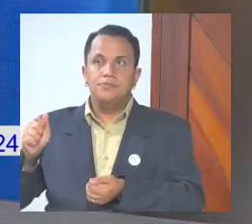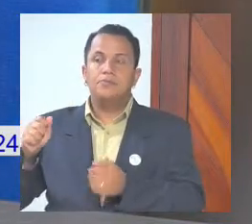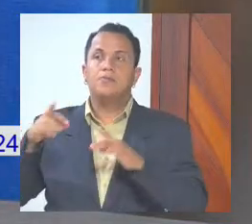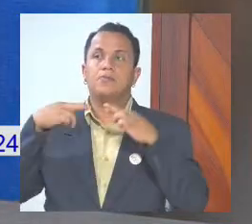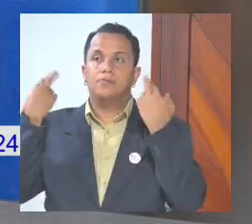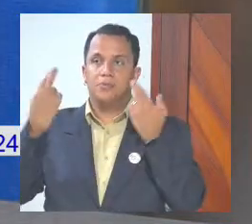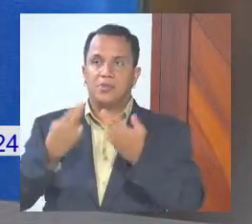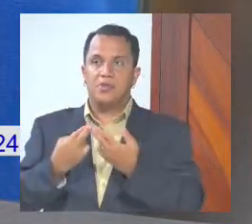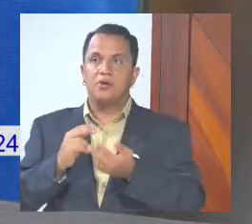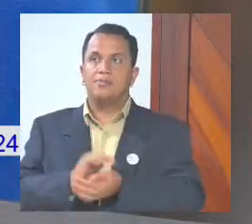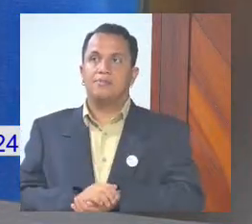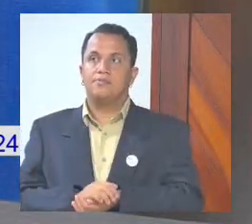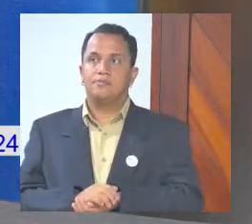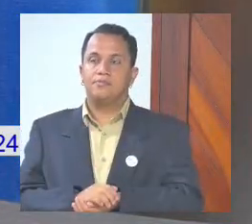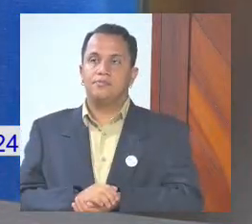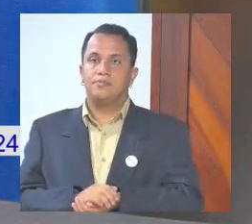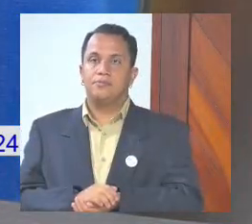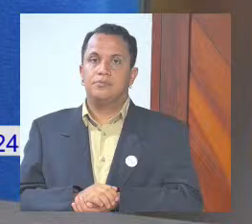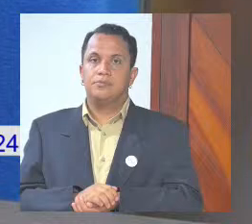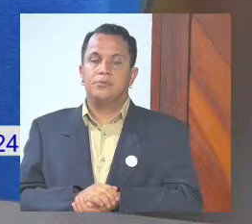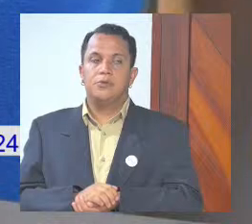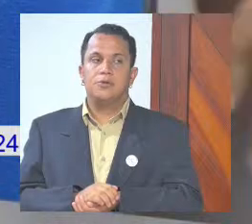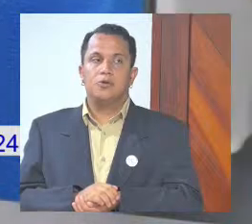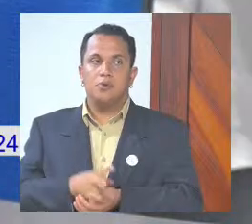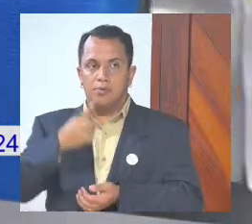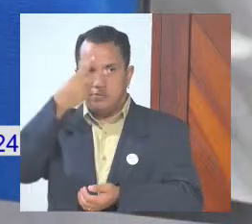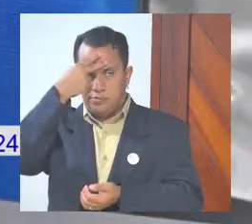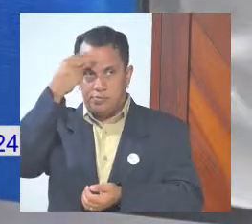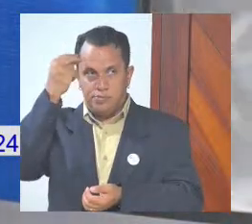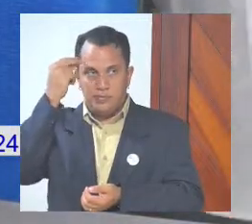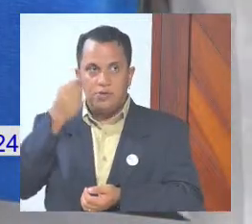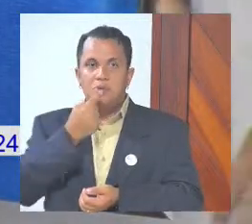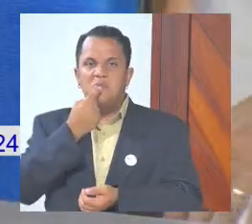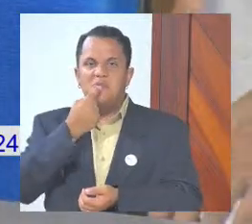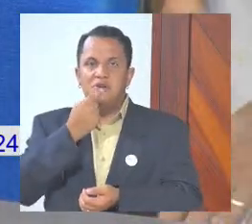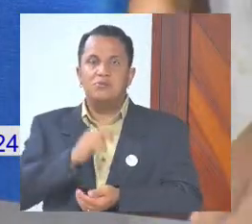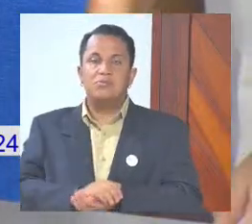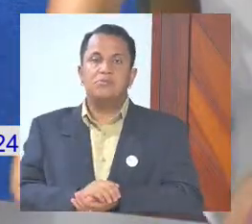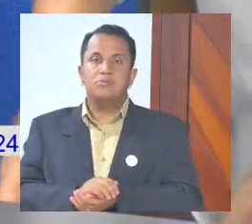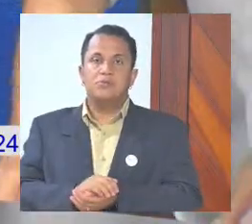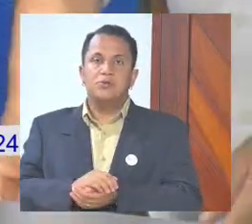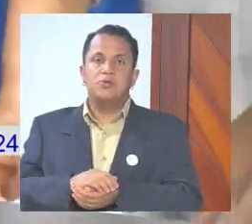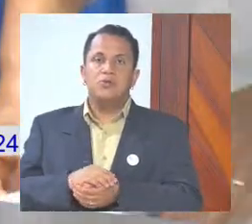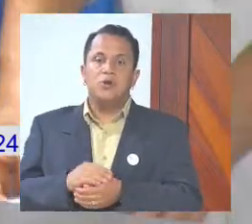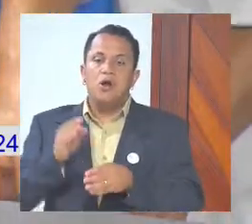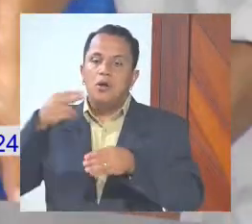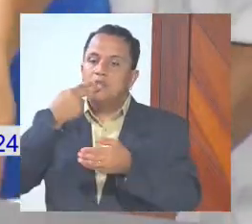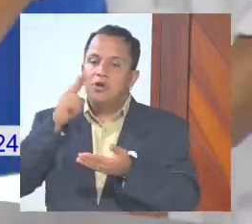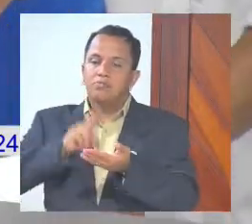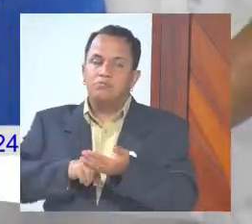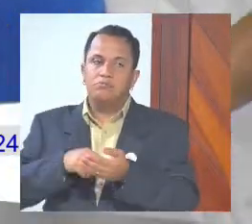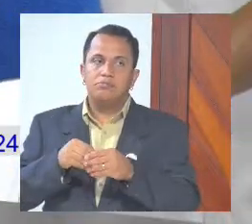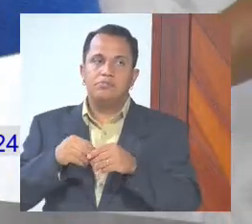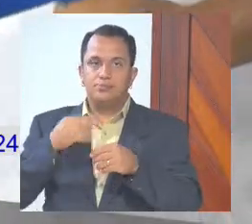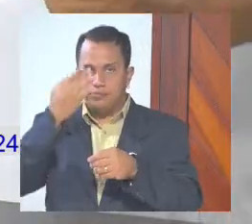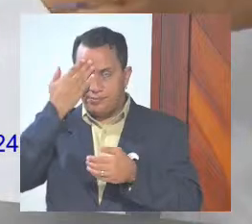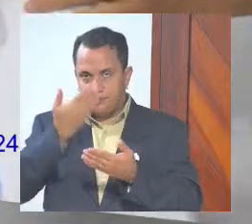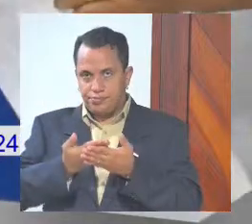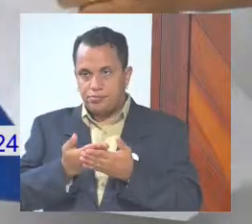reunião, no gabinete do prefeito, bem próximo ao Correio. Agradecemos a